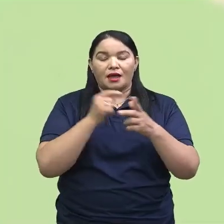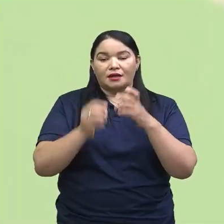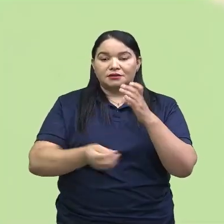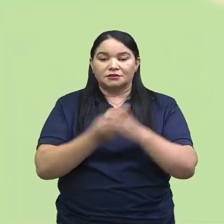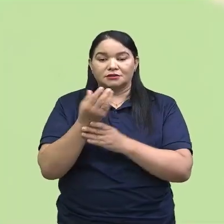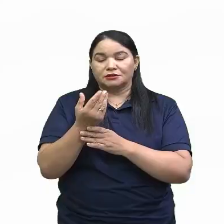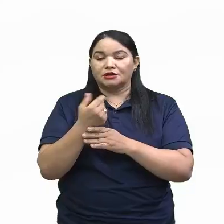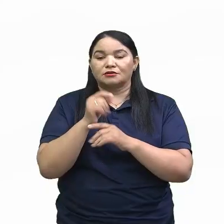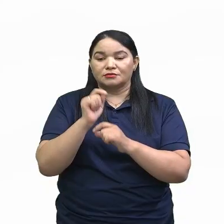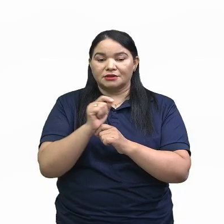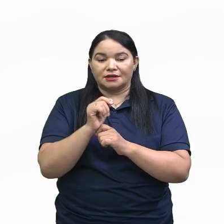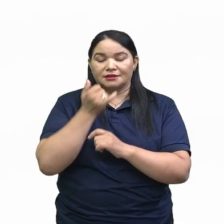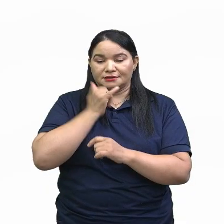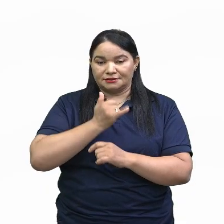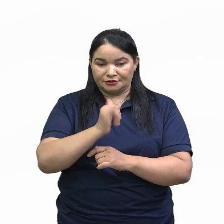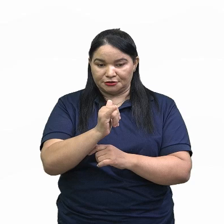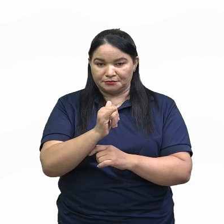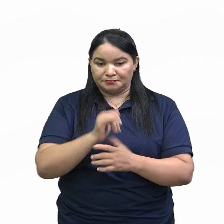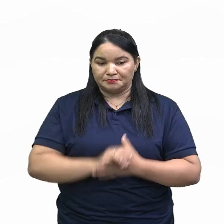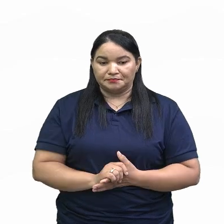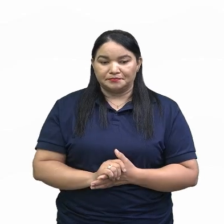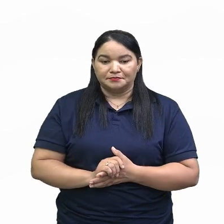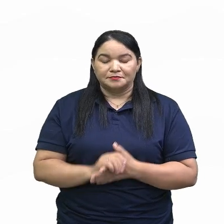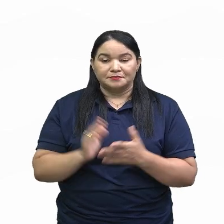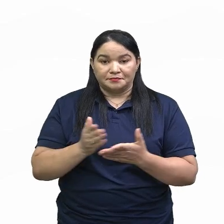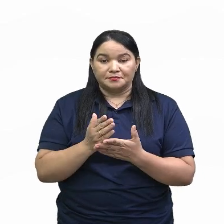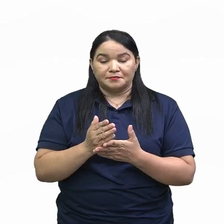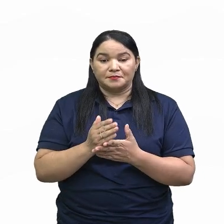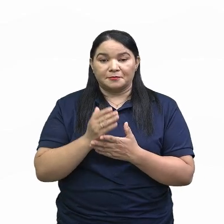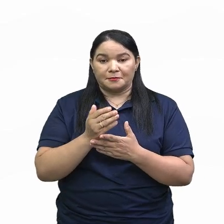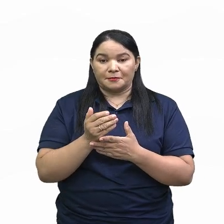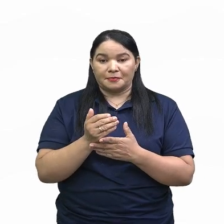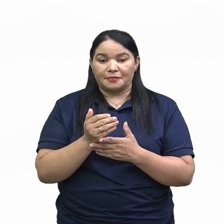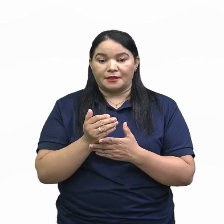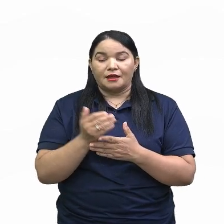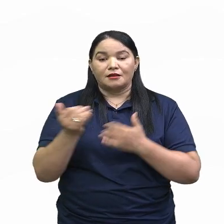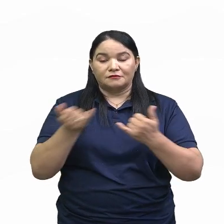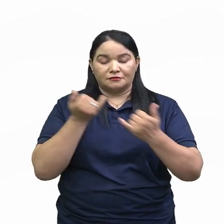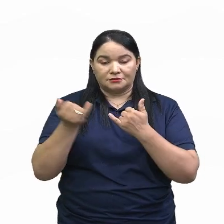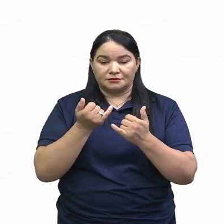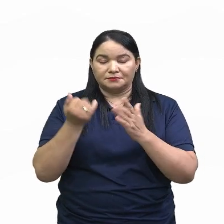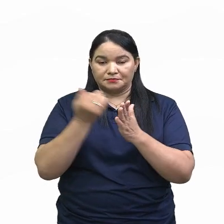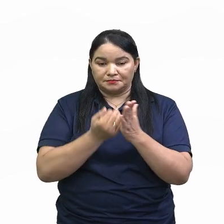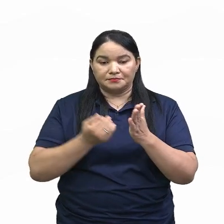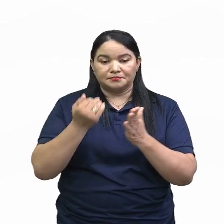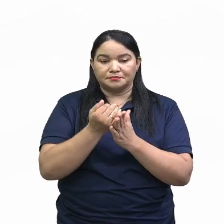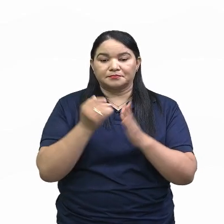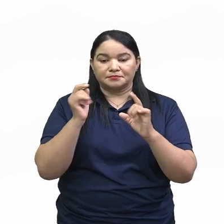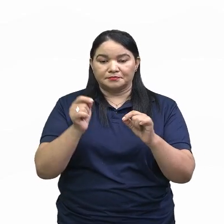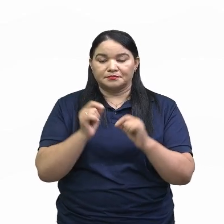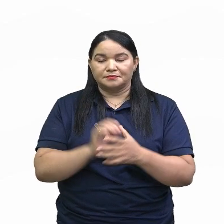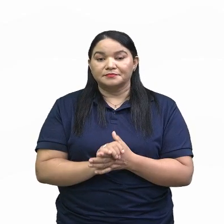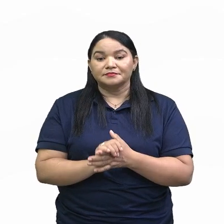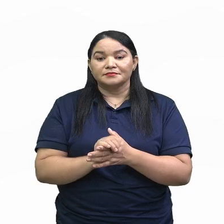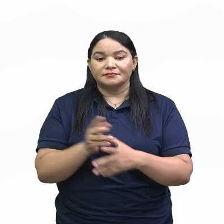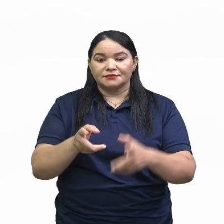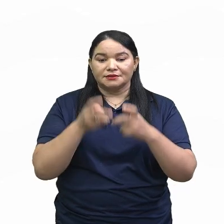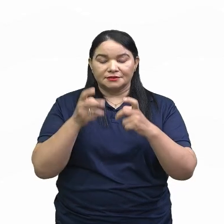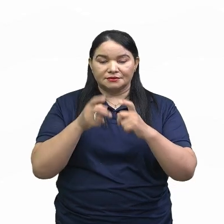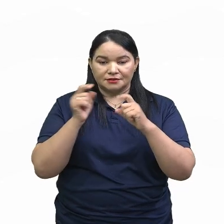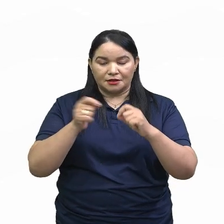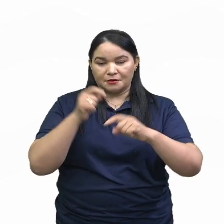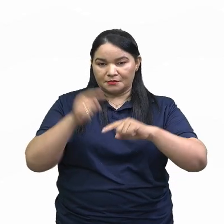certo? Vamos observar aí mais informações sobre essa usina. A obtenção da energia eólica ocorre por meio de